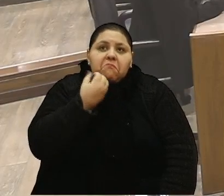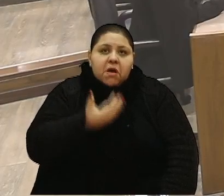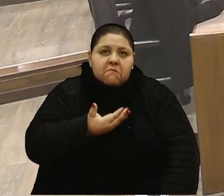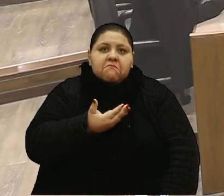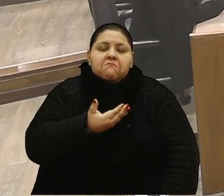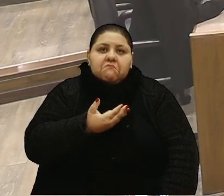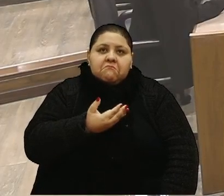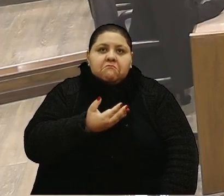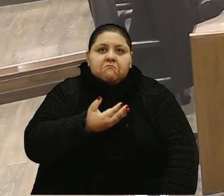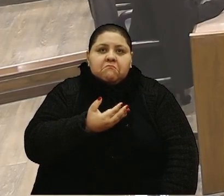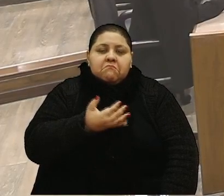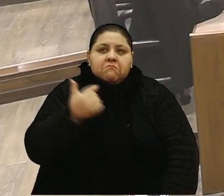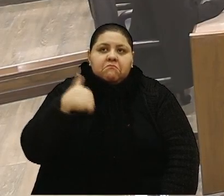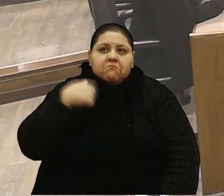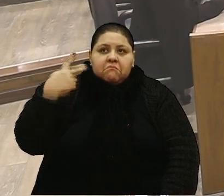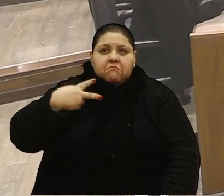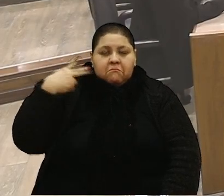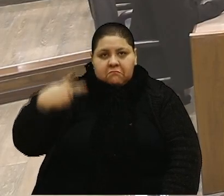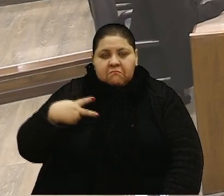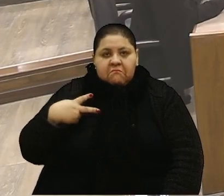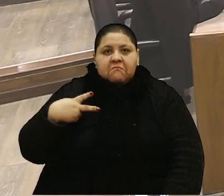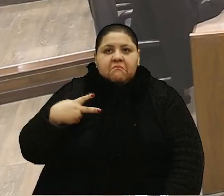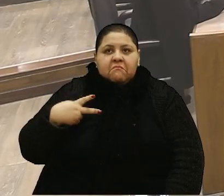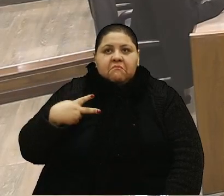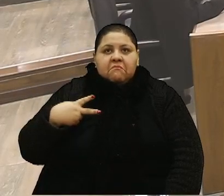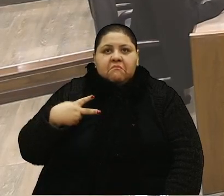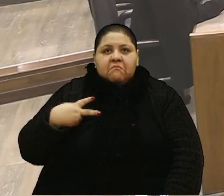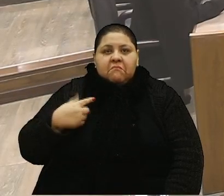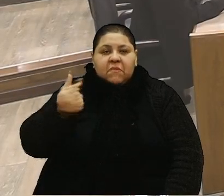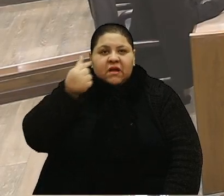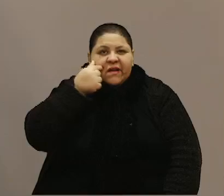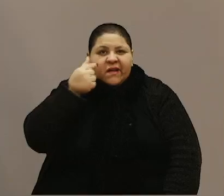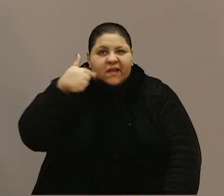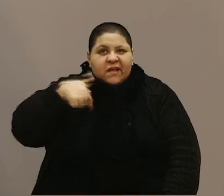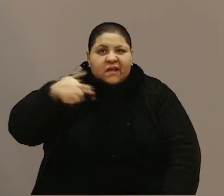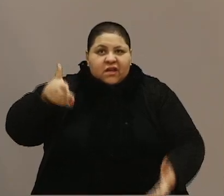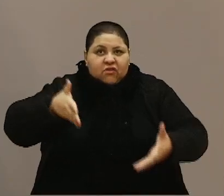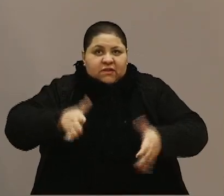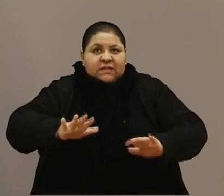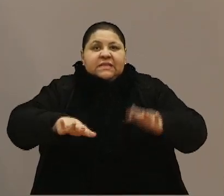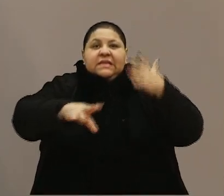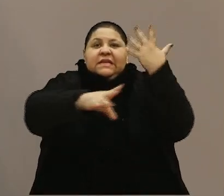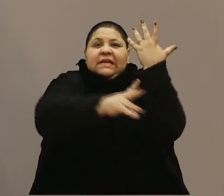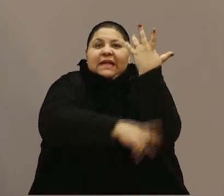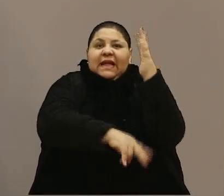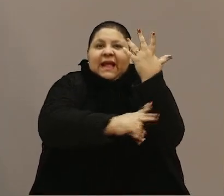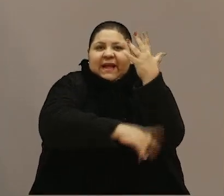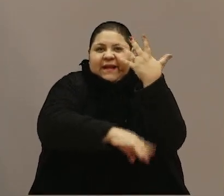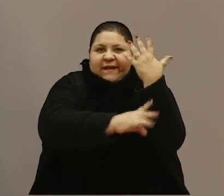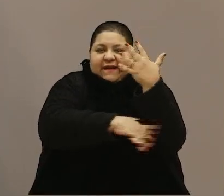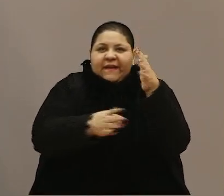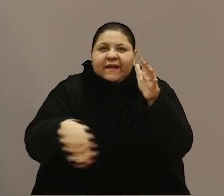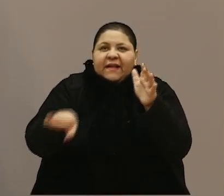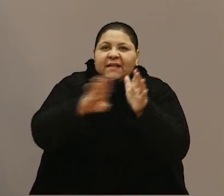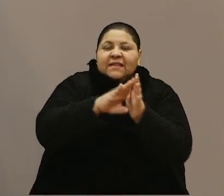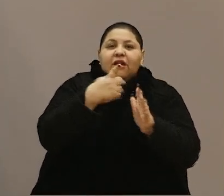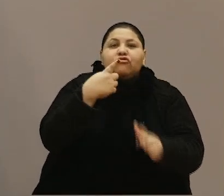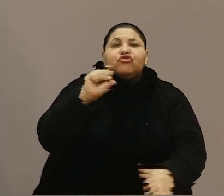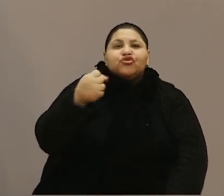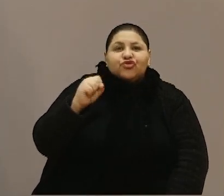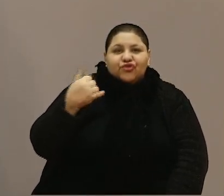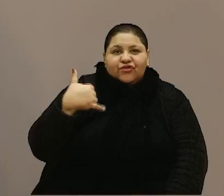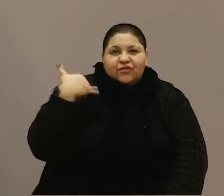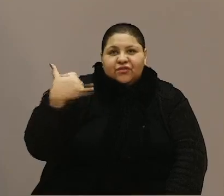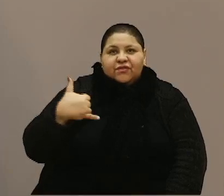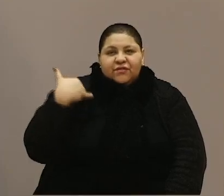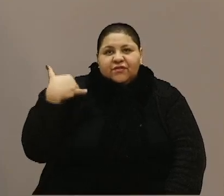E o vereador Frisso somos conterrâneos, né, Frisso? Eu também sou de Canela, né? Até os 18 anos. É isso aí, eu